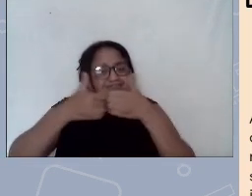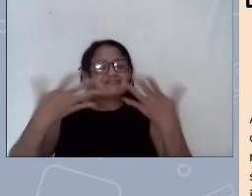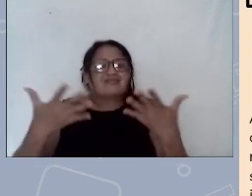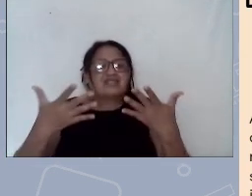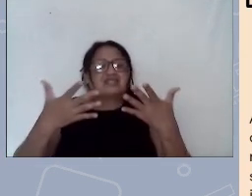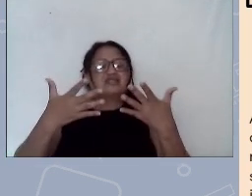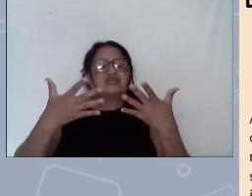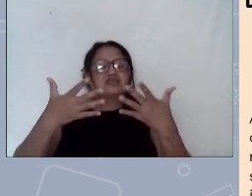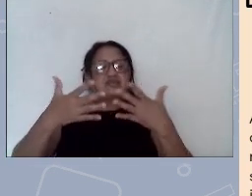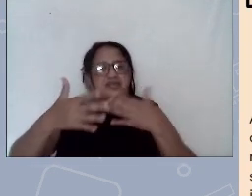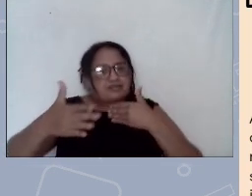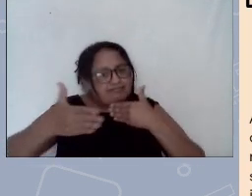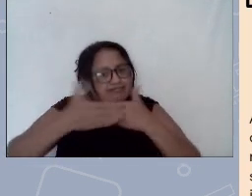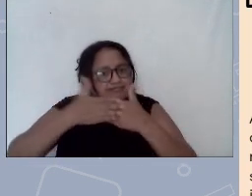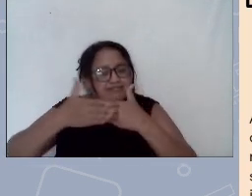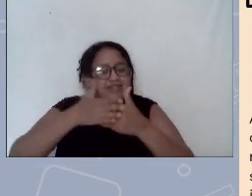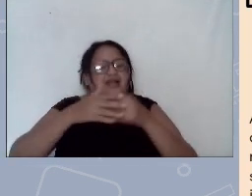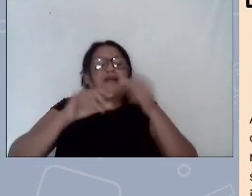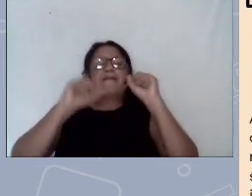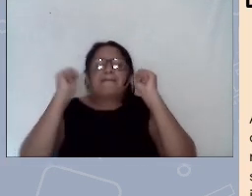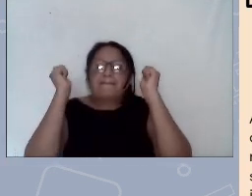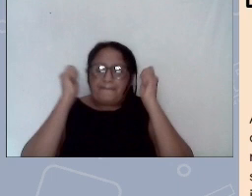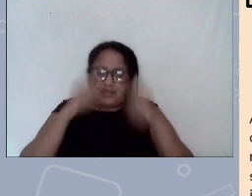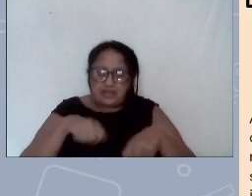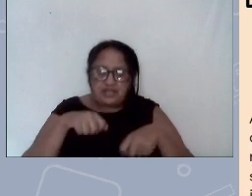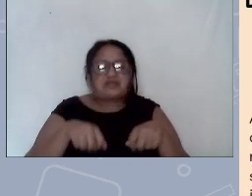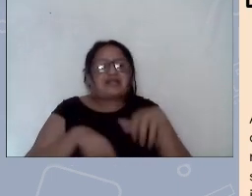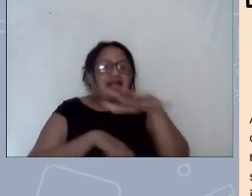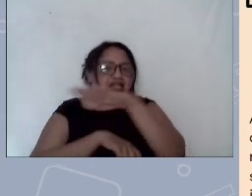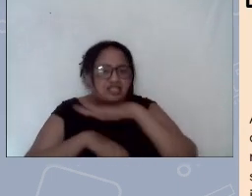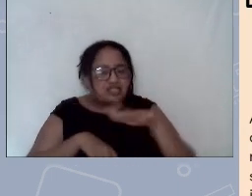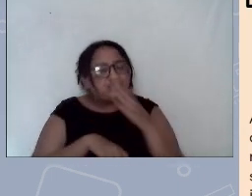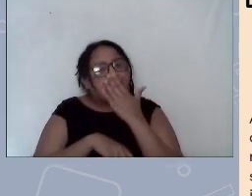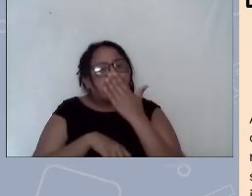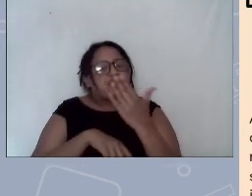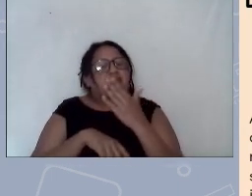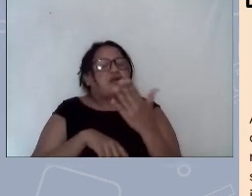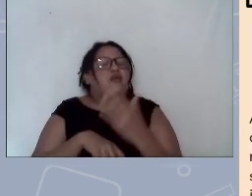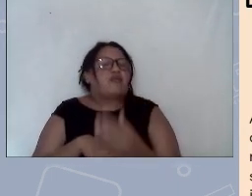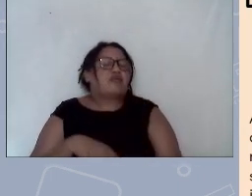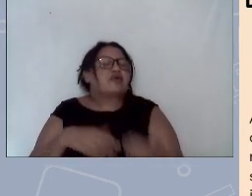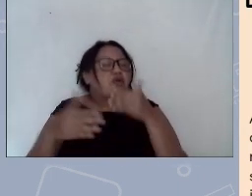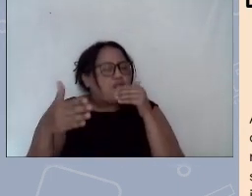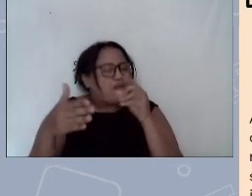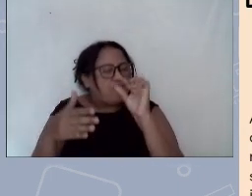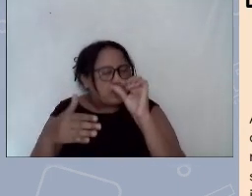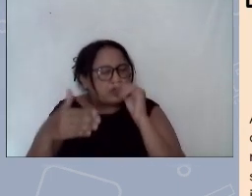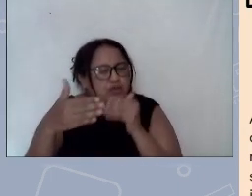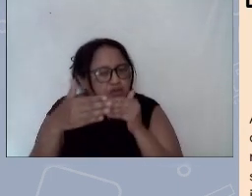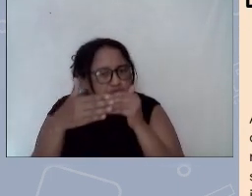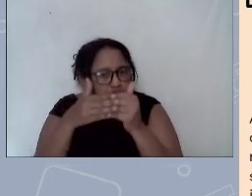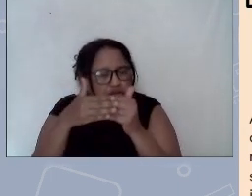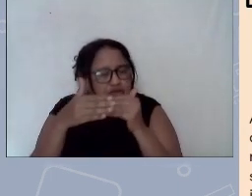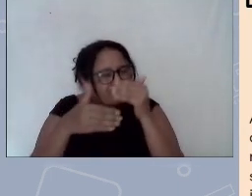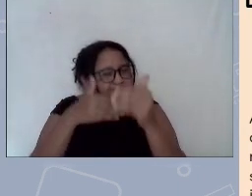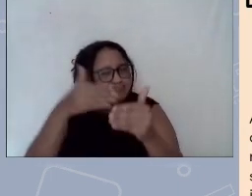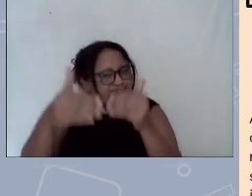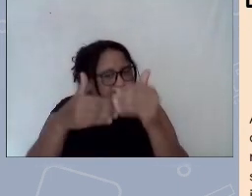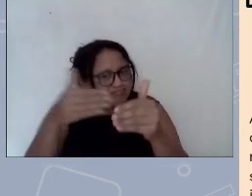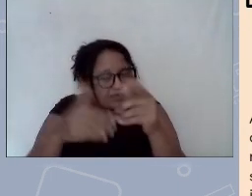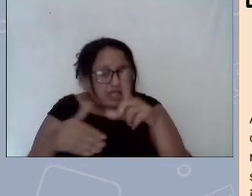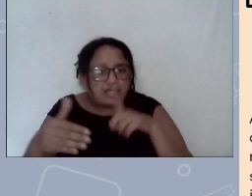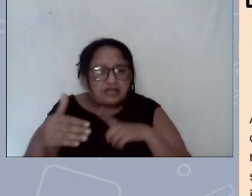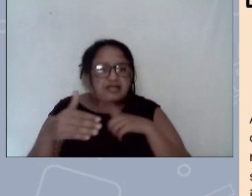que na região de frente ou seja um pouquinho próximo da depressão sequencial a gente tenha morros